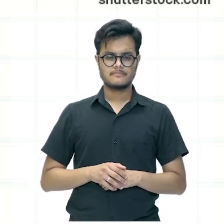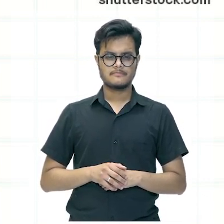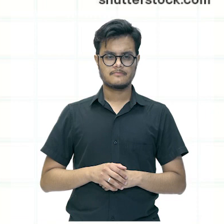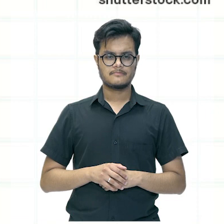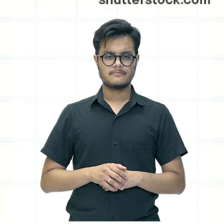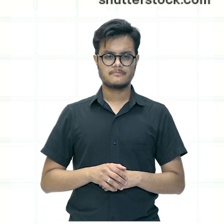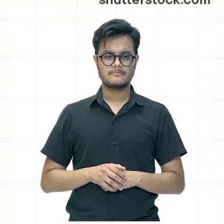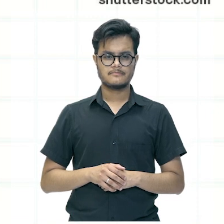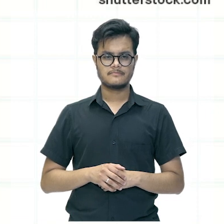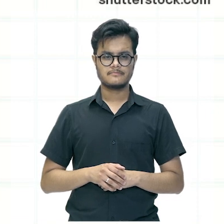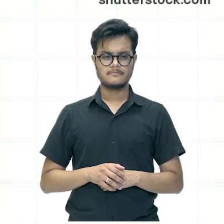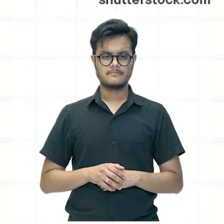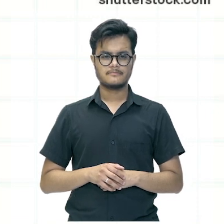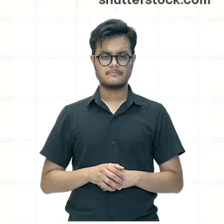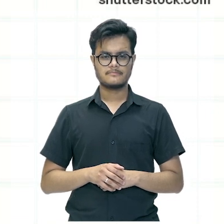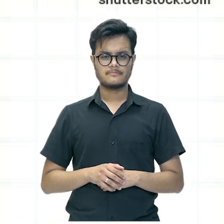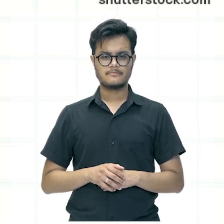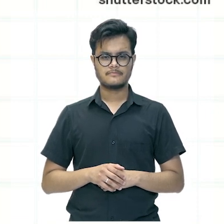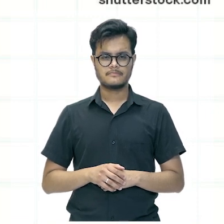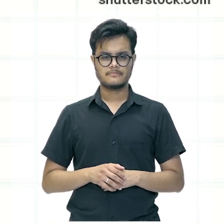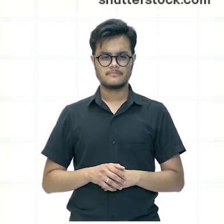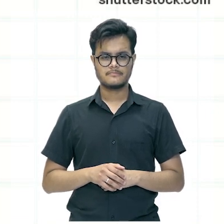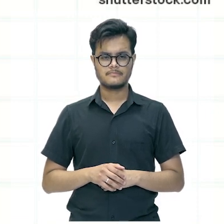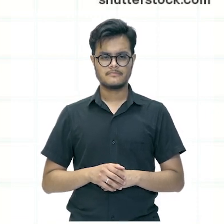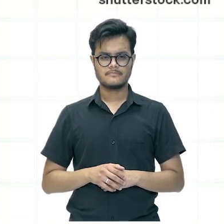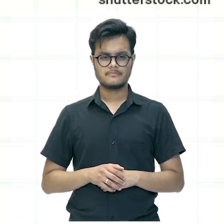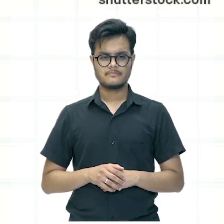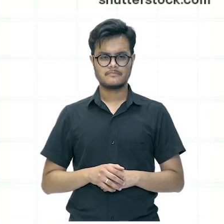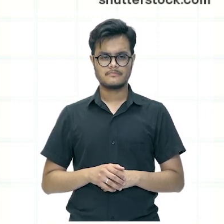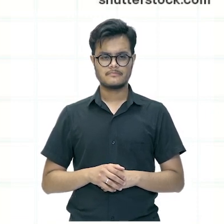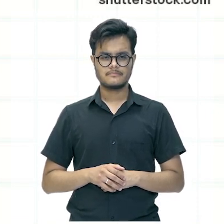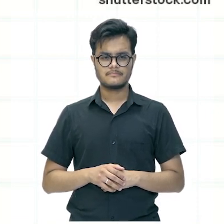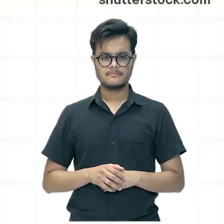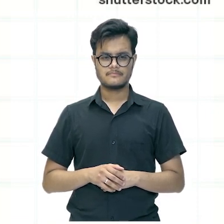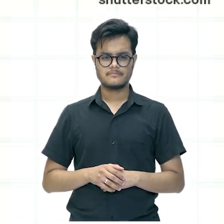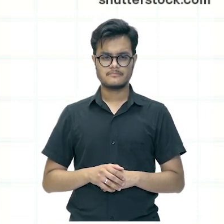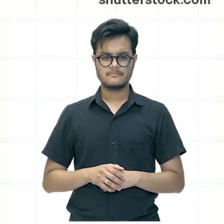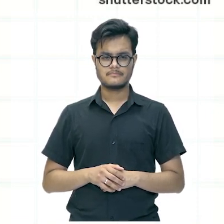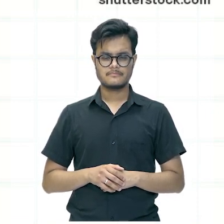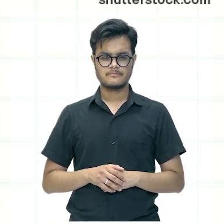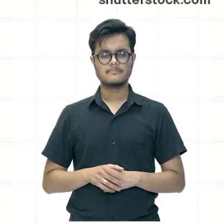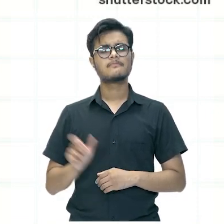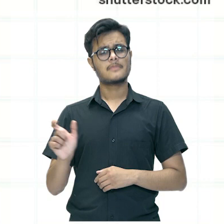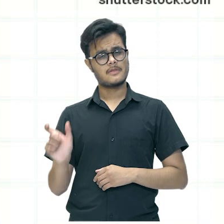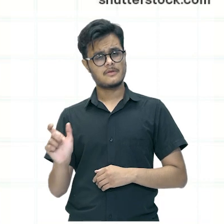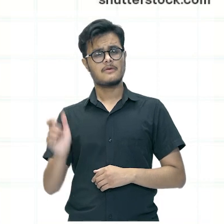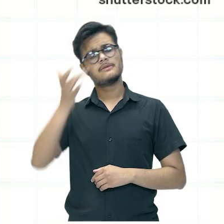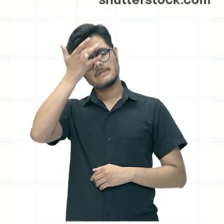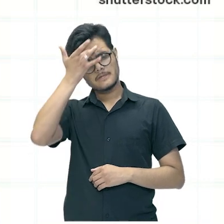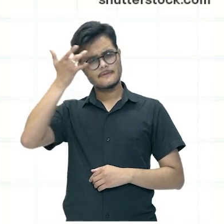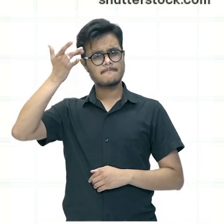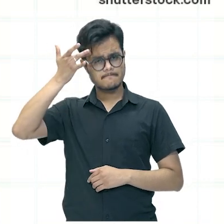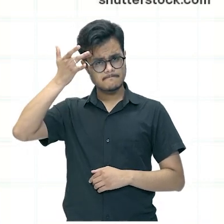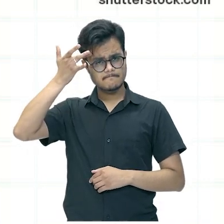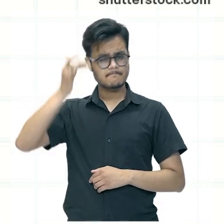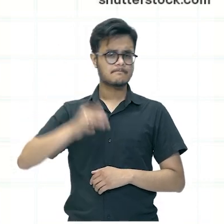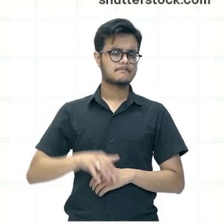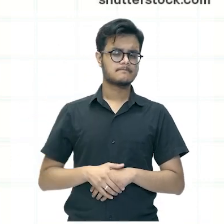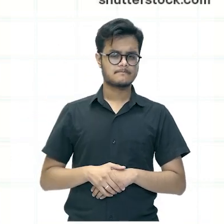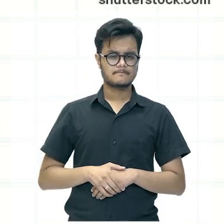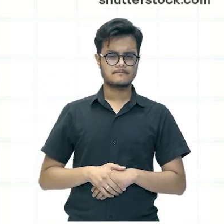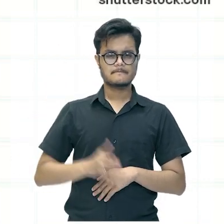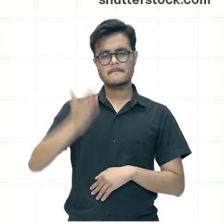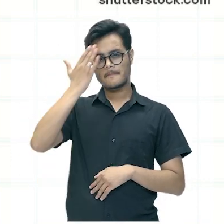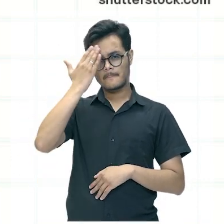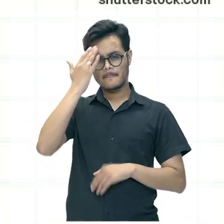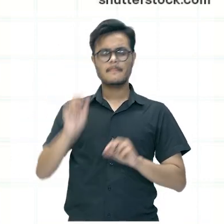depressão, ó, mental problem. Problema o quê? Mental, né? Então, a gente já sabe que ele está